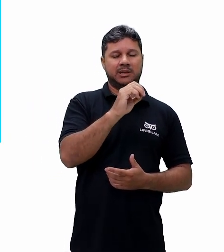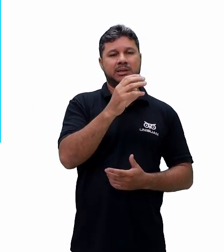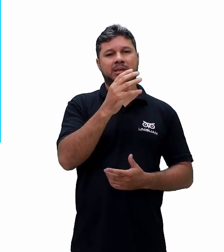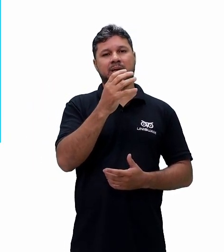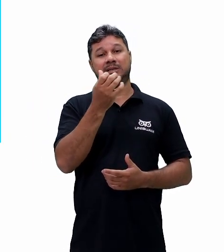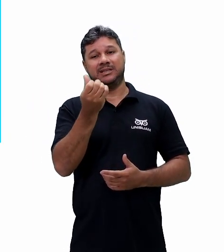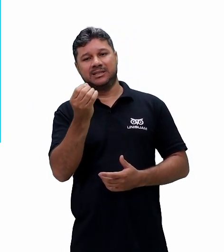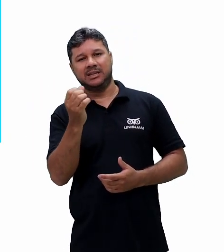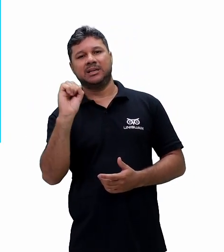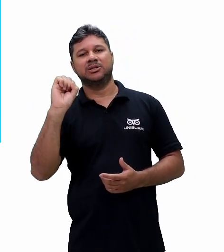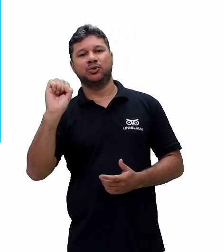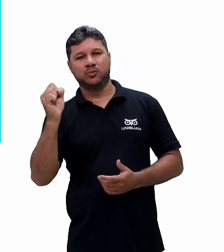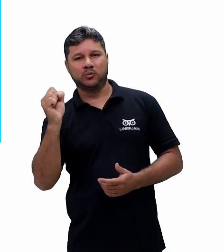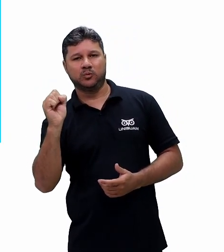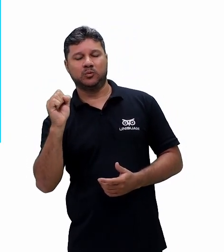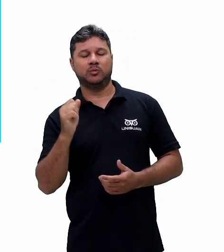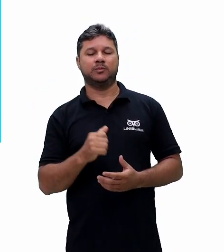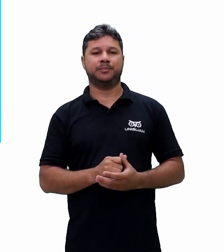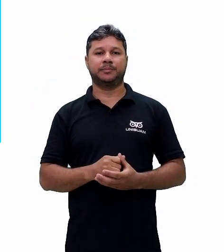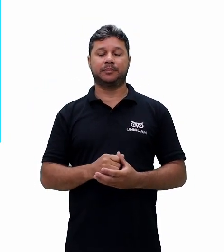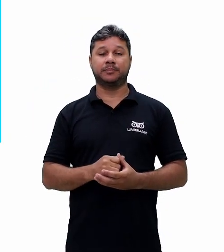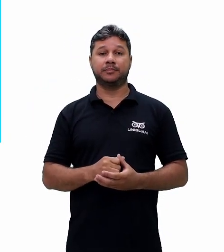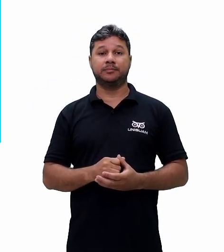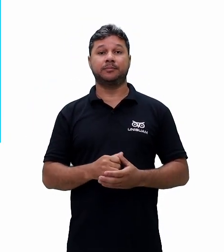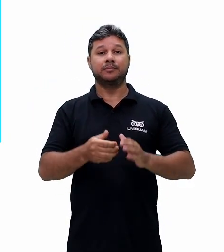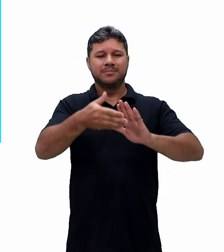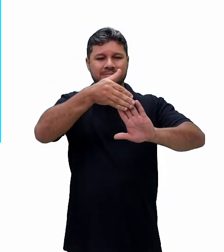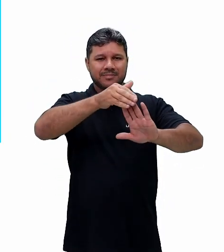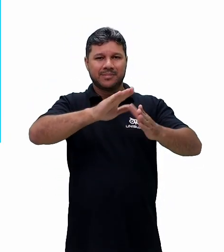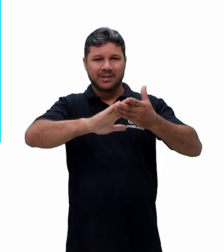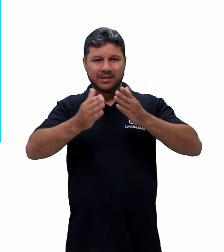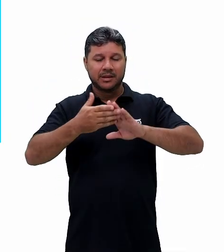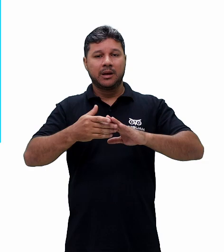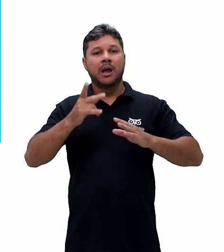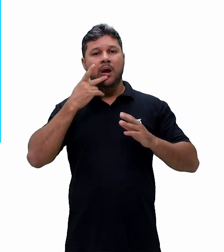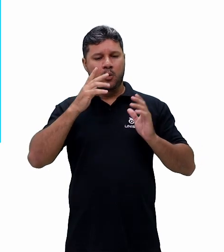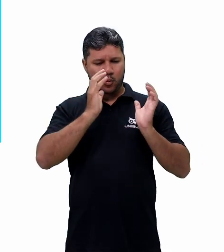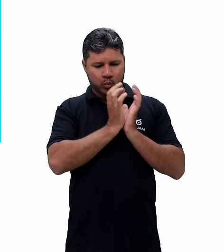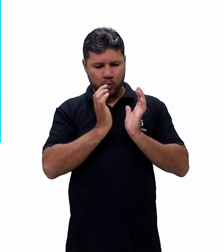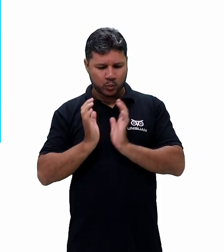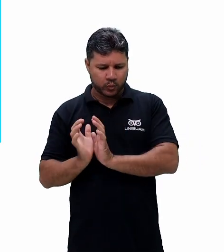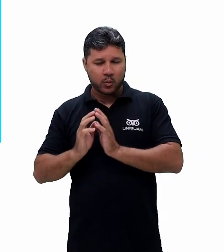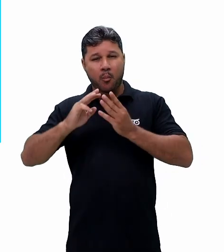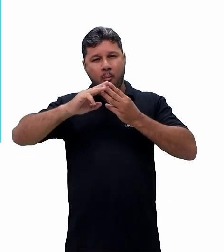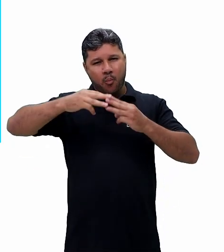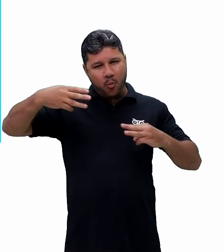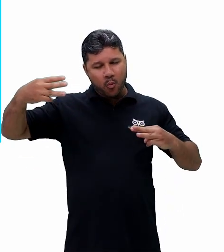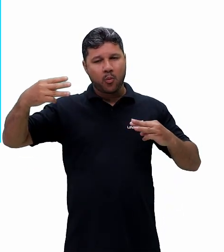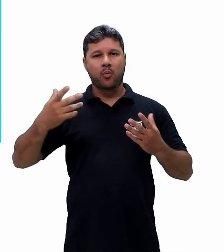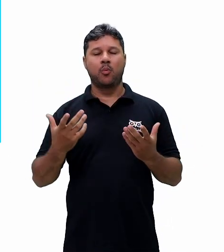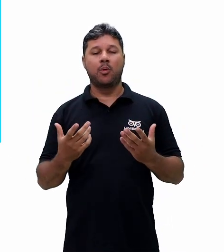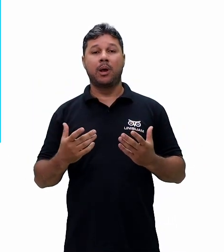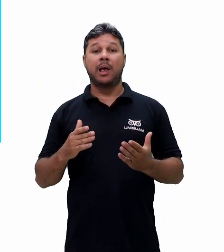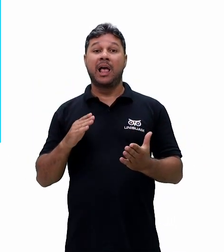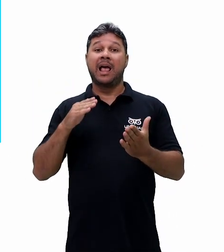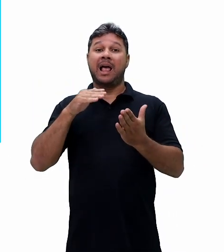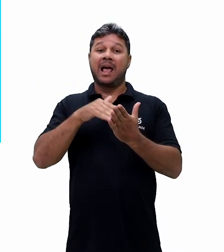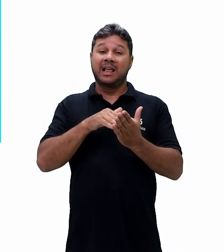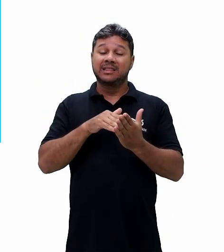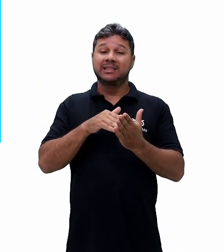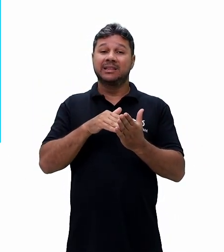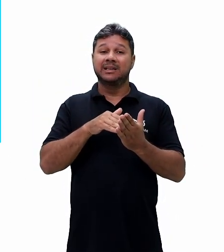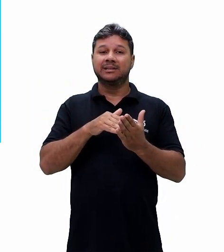sugere-se de 30 a 60 segundos. Devemos alongar todos os grandes grupamentos